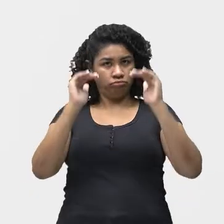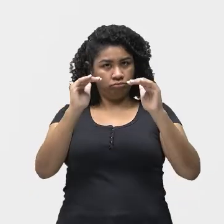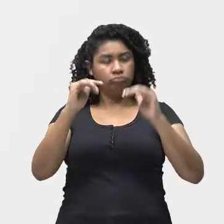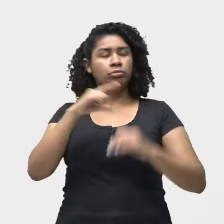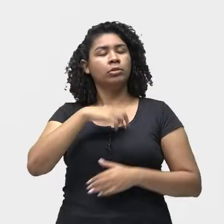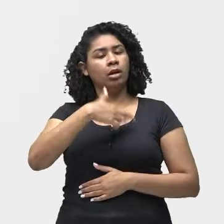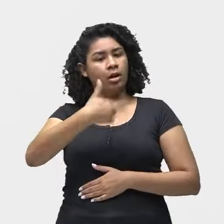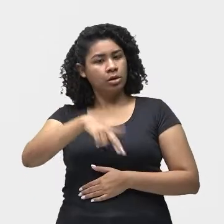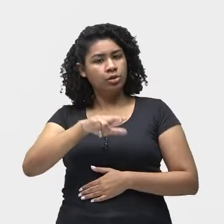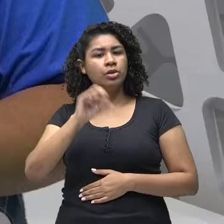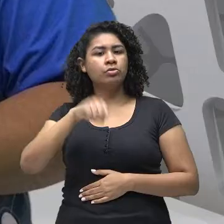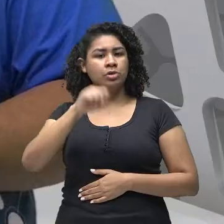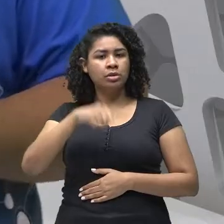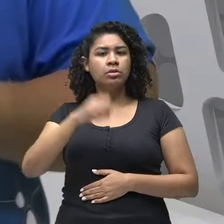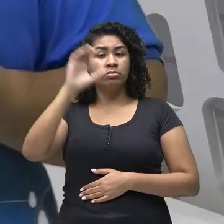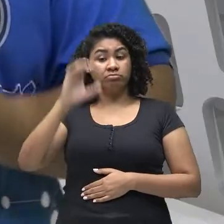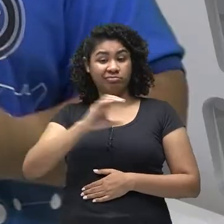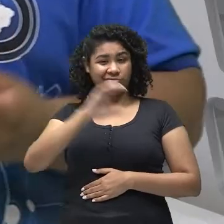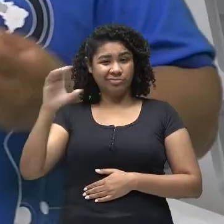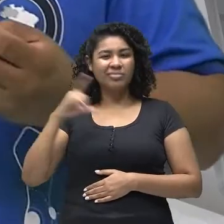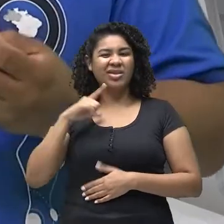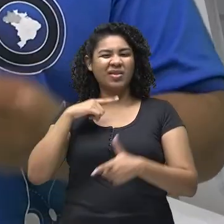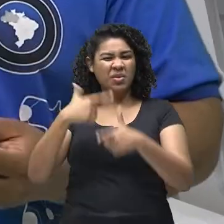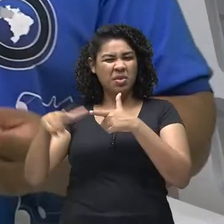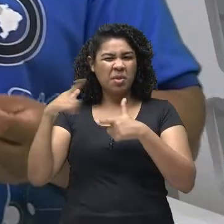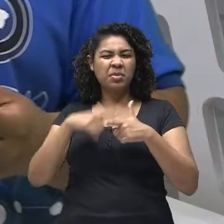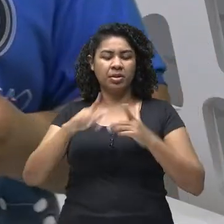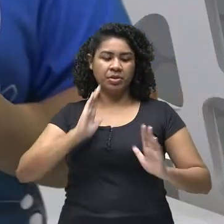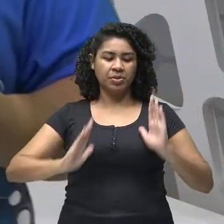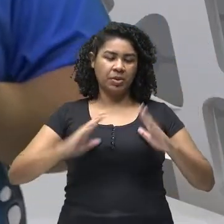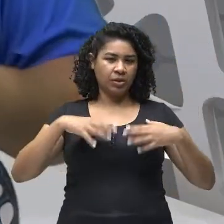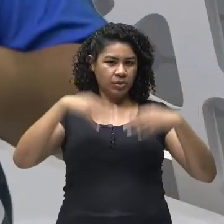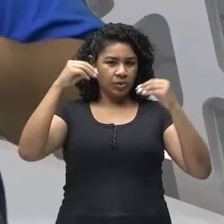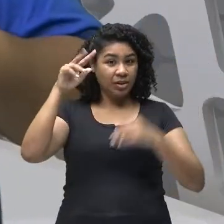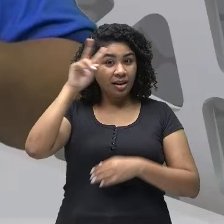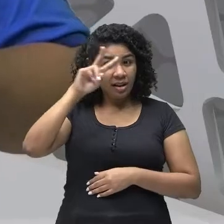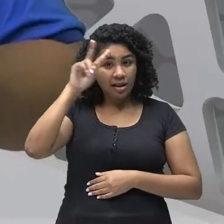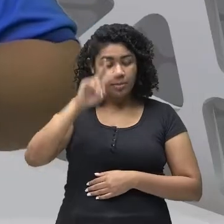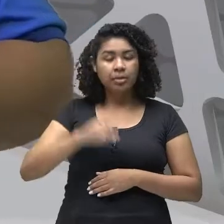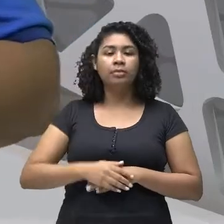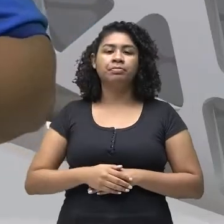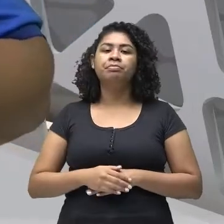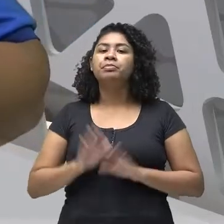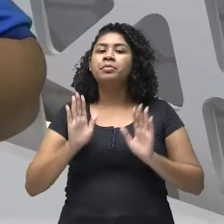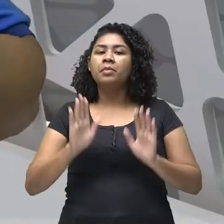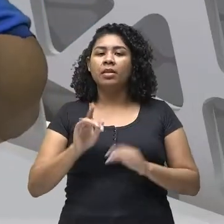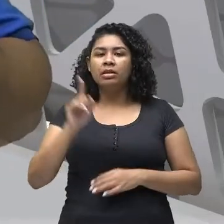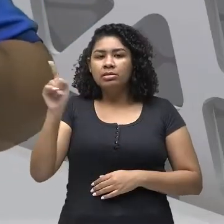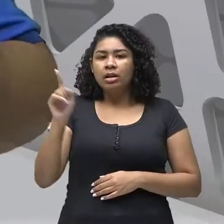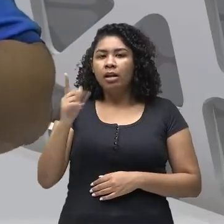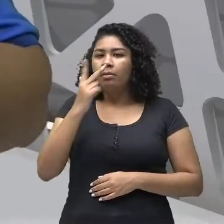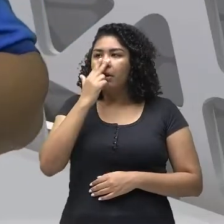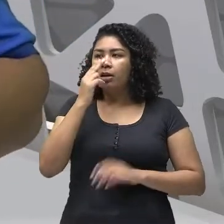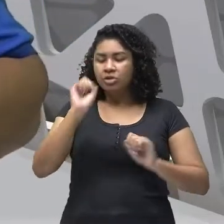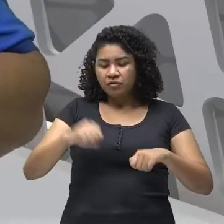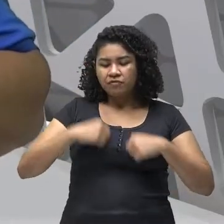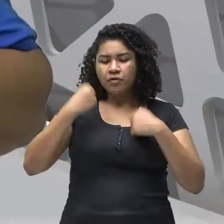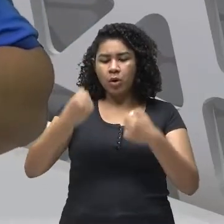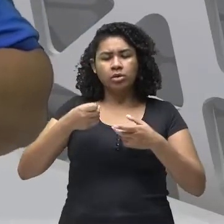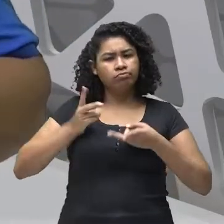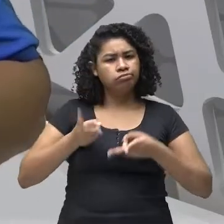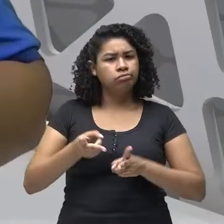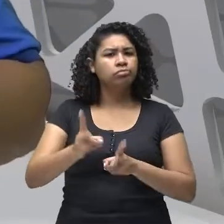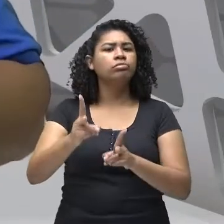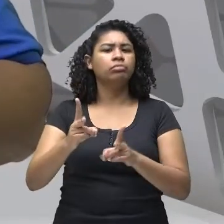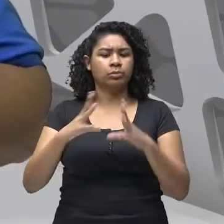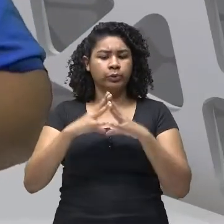enfrentou durante a Idade Moderna, nós não podemos dizer que ela de fato perdeu força ali, desapareceu, que